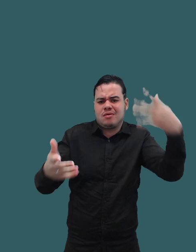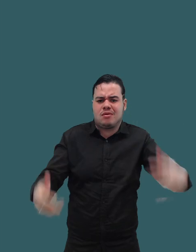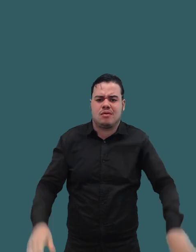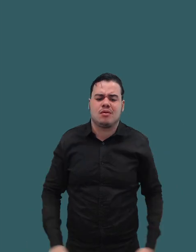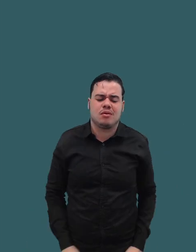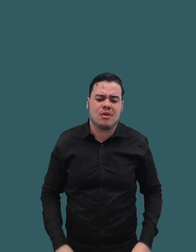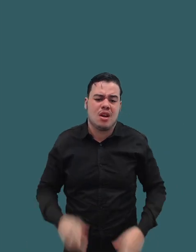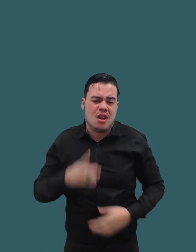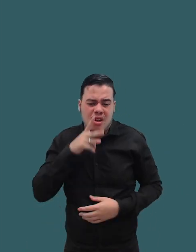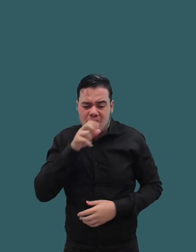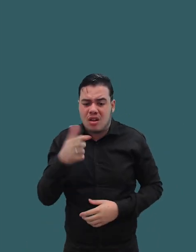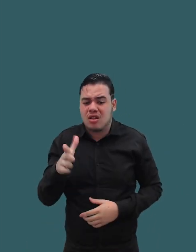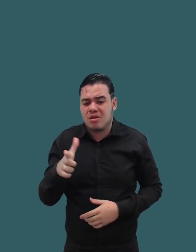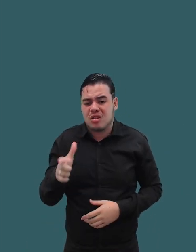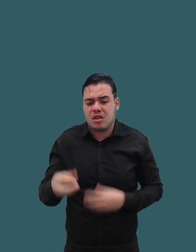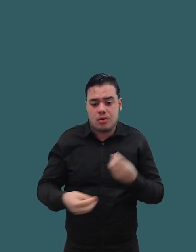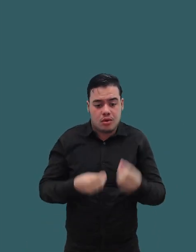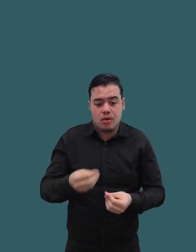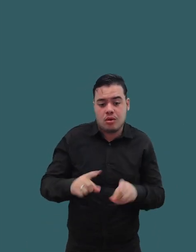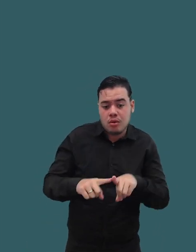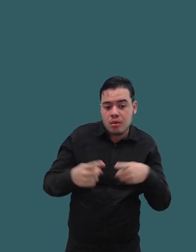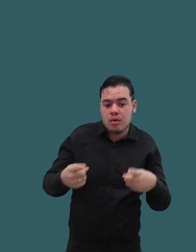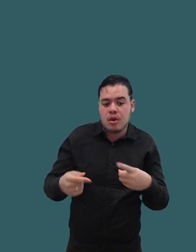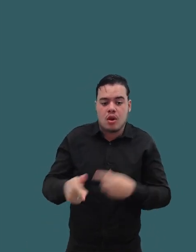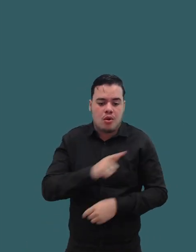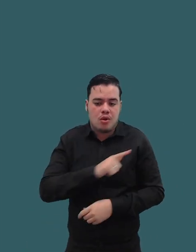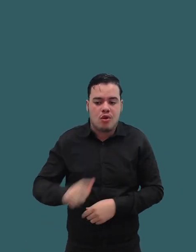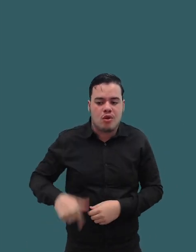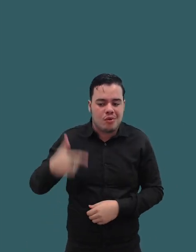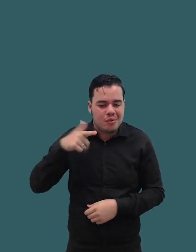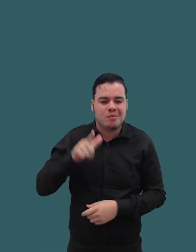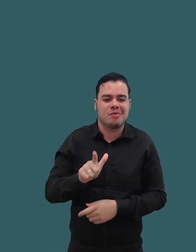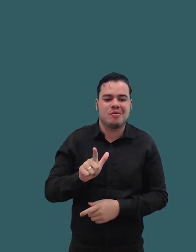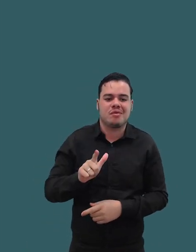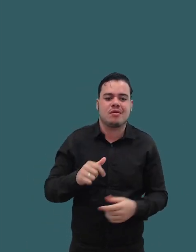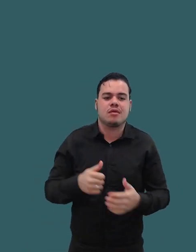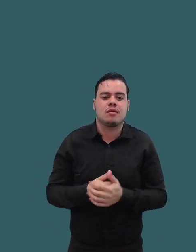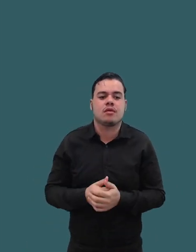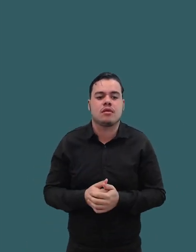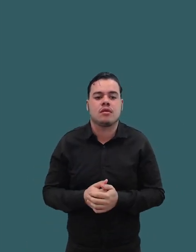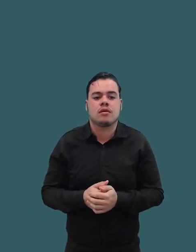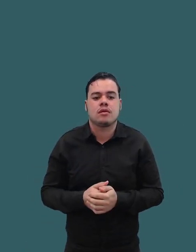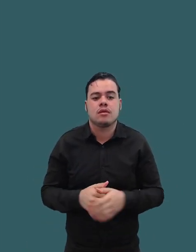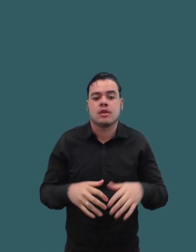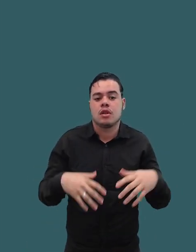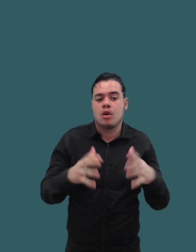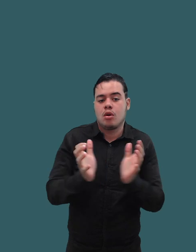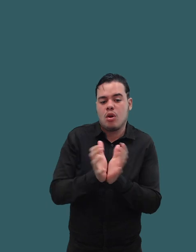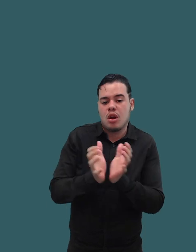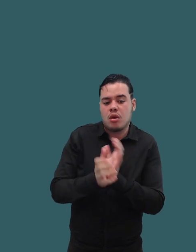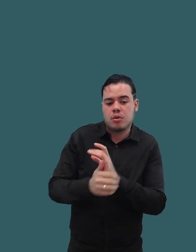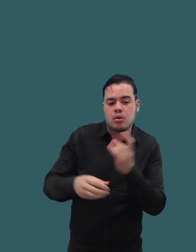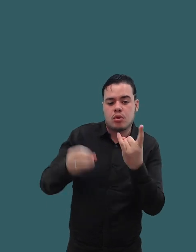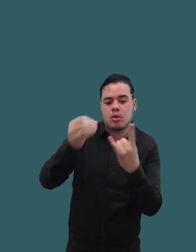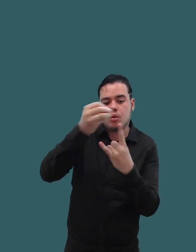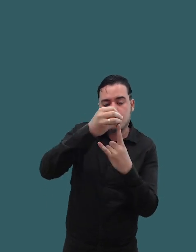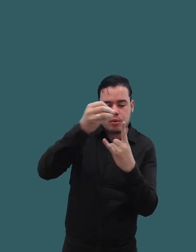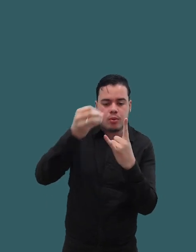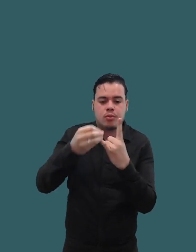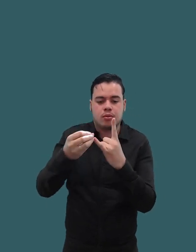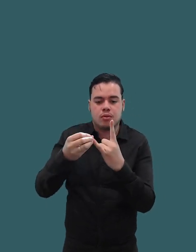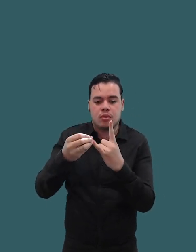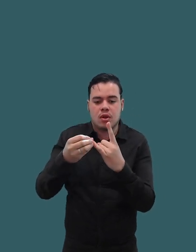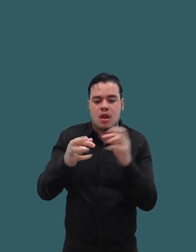financeiramente viável. Fizemos vários estudos também no âmbito da Fiocruz, entendendo que isso representa,